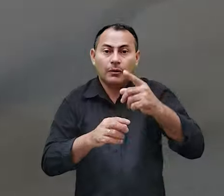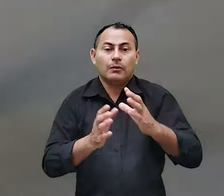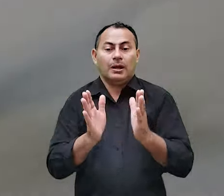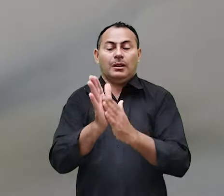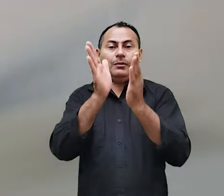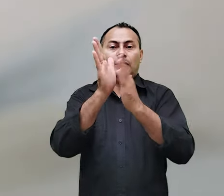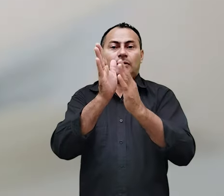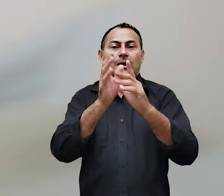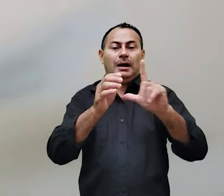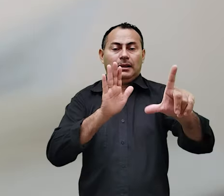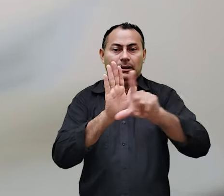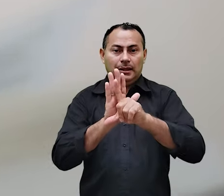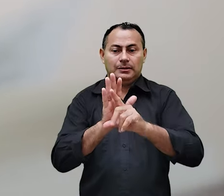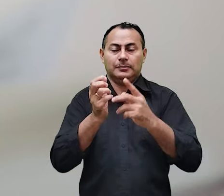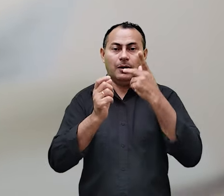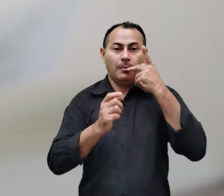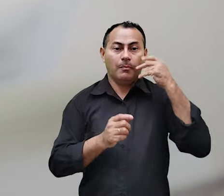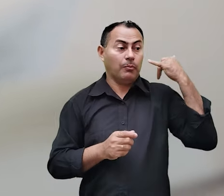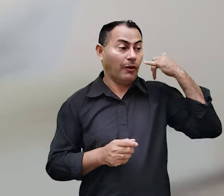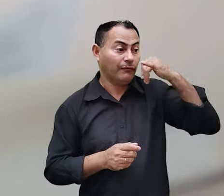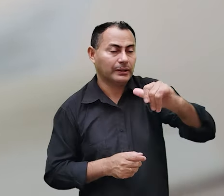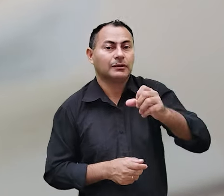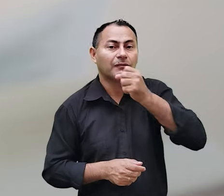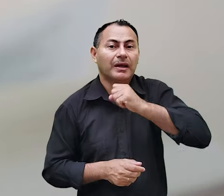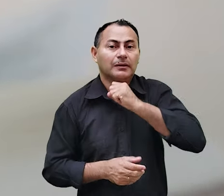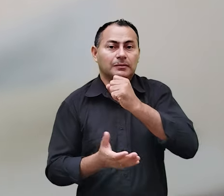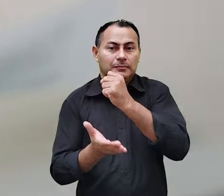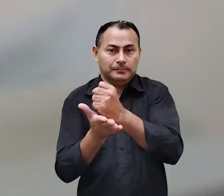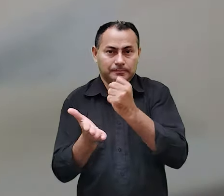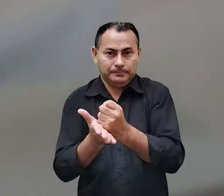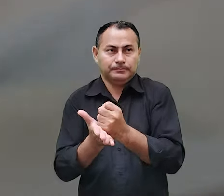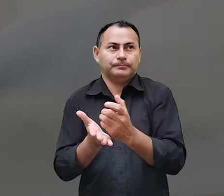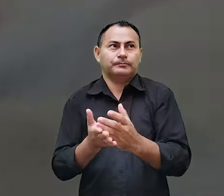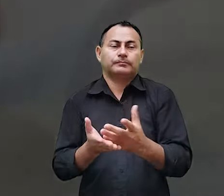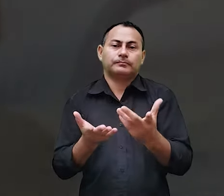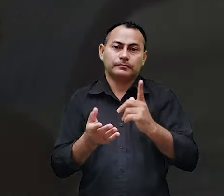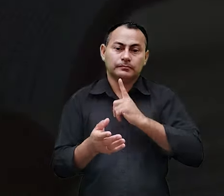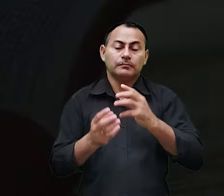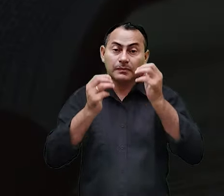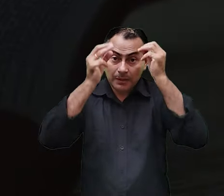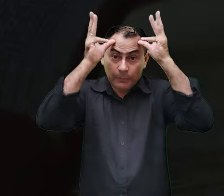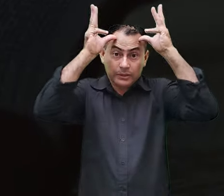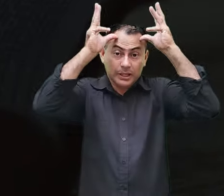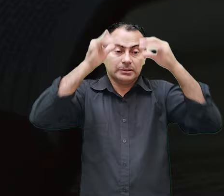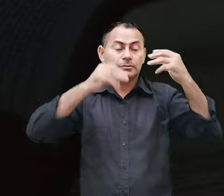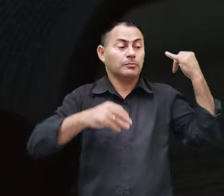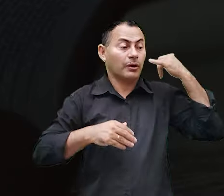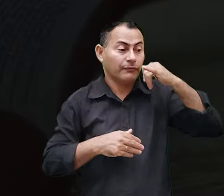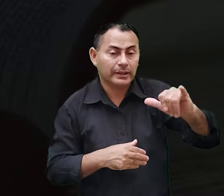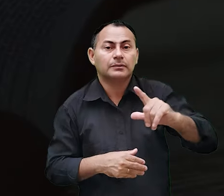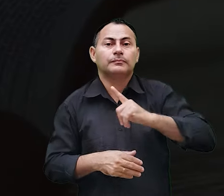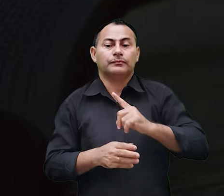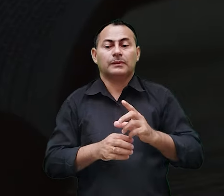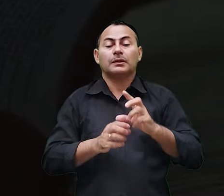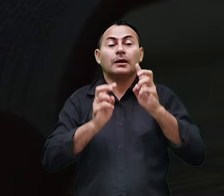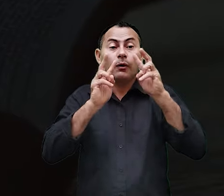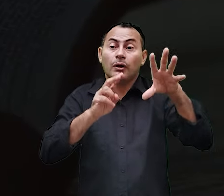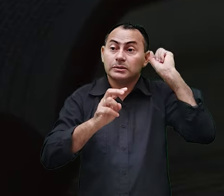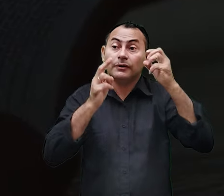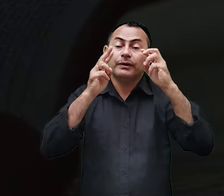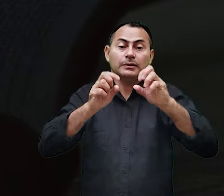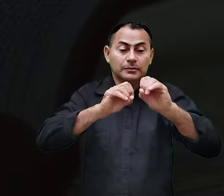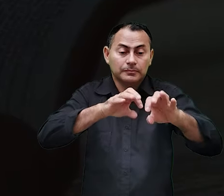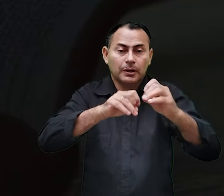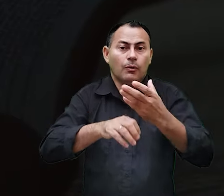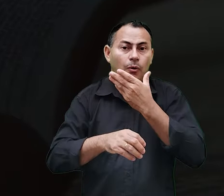que vemos a seguir é um elogio à lei e aos profetas do Velho Testamento. Eles têm Moisés e os profetas, que